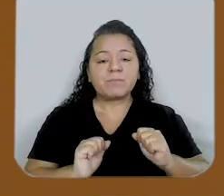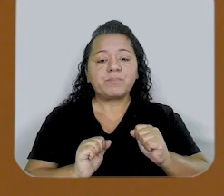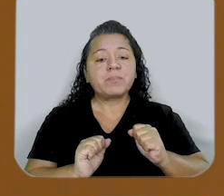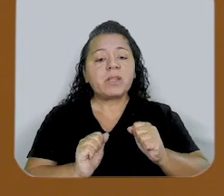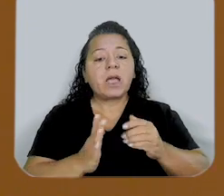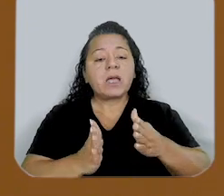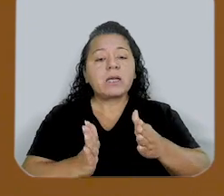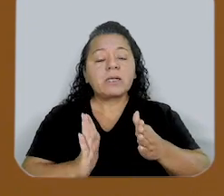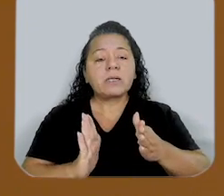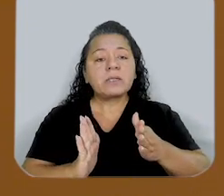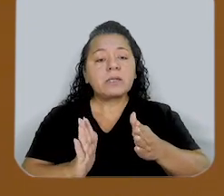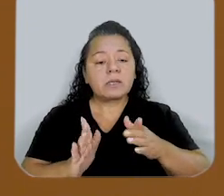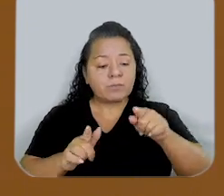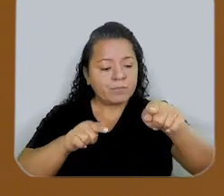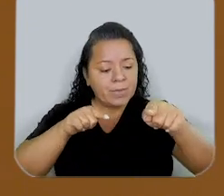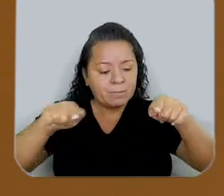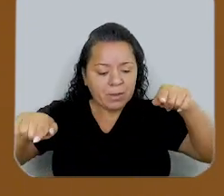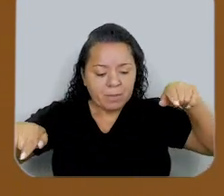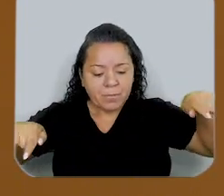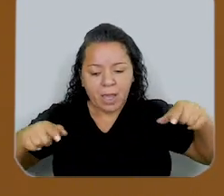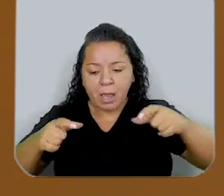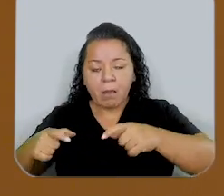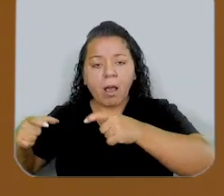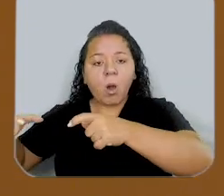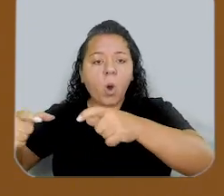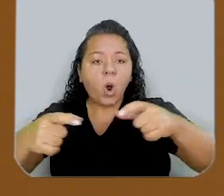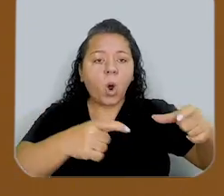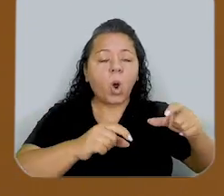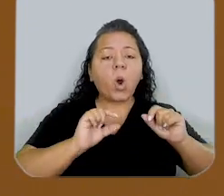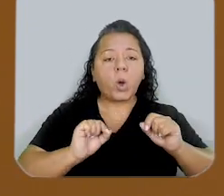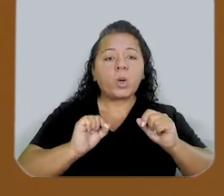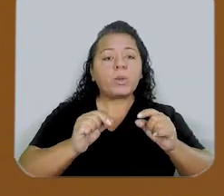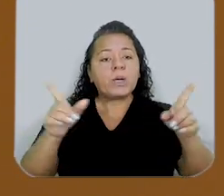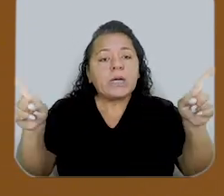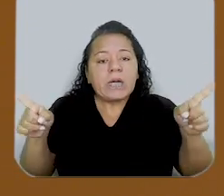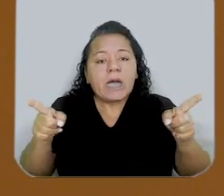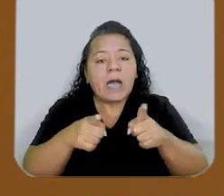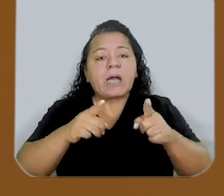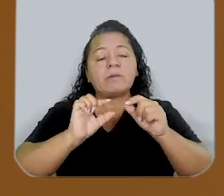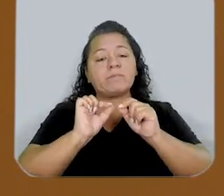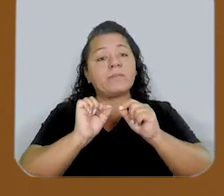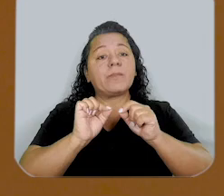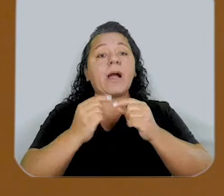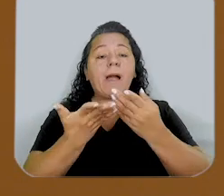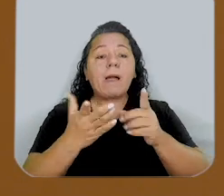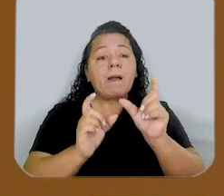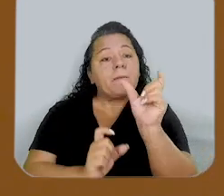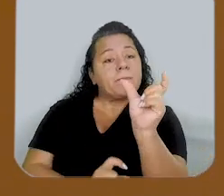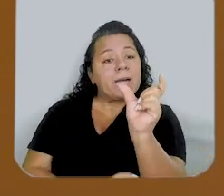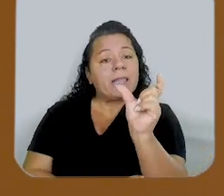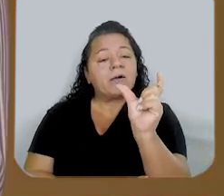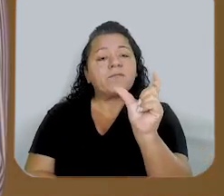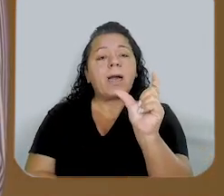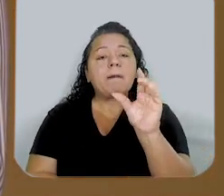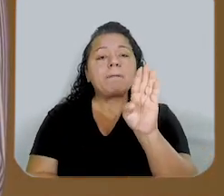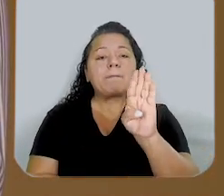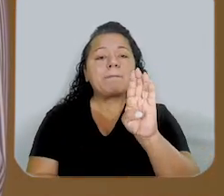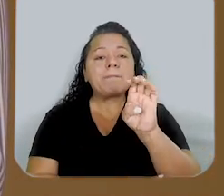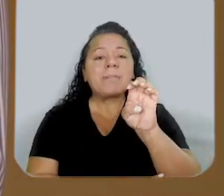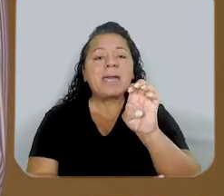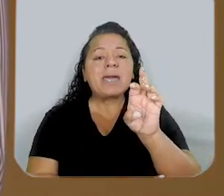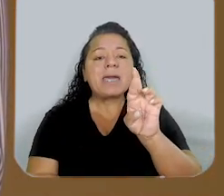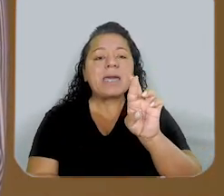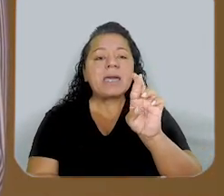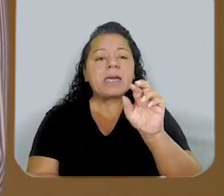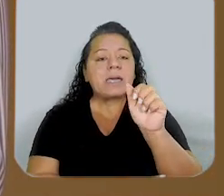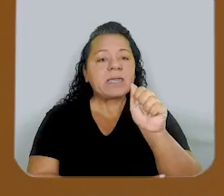recorte, inclusive geográfico, né? Uma palavra que nos é muito comum é a palavra beiradeiro, beiradeira. E existe,